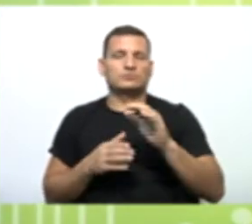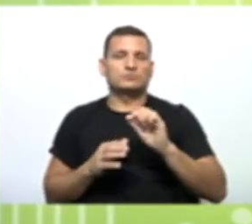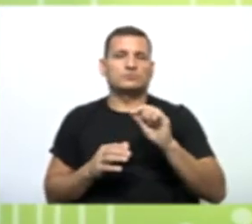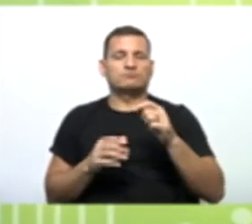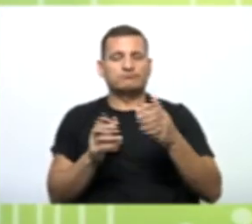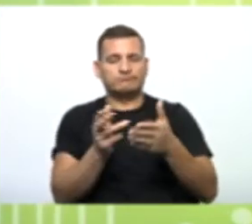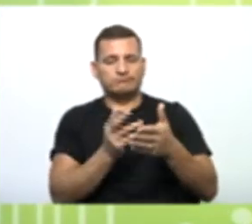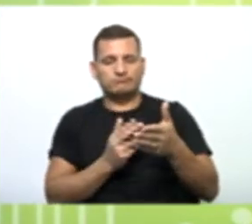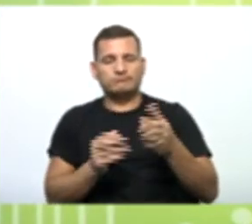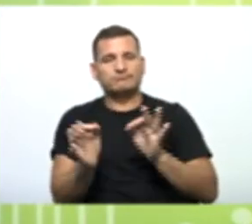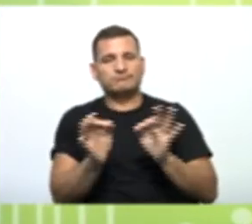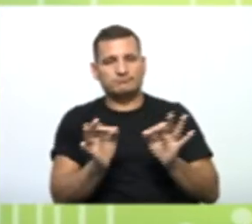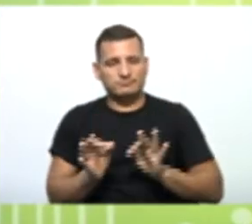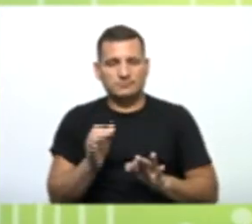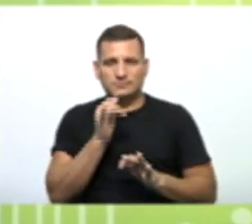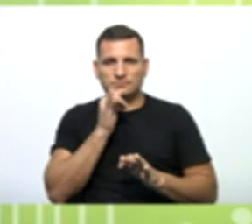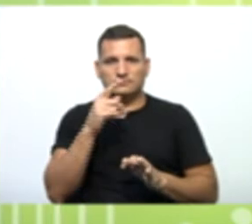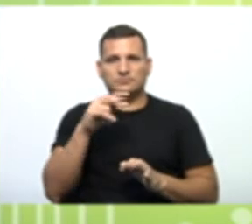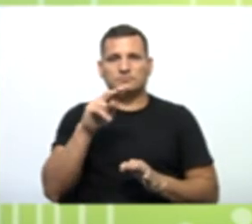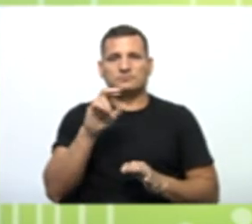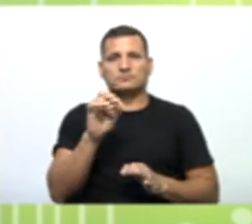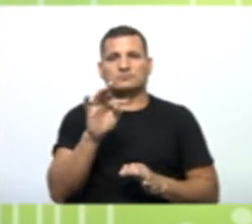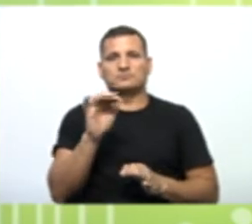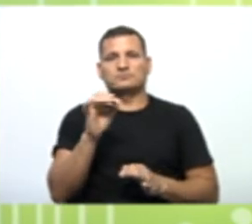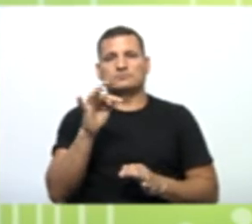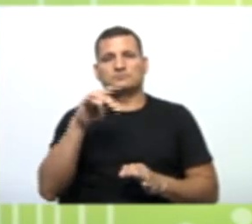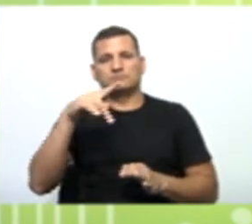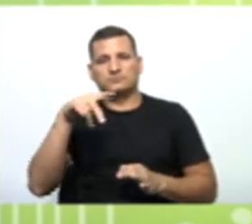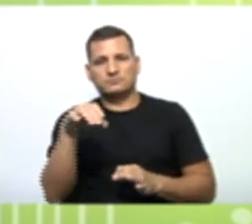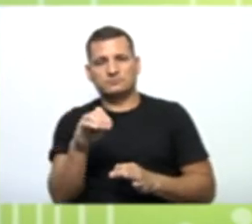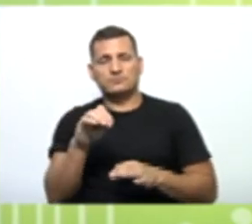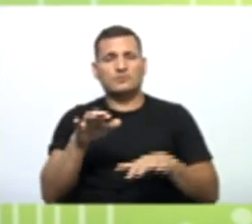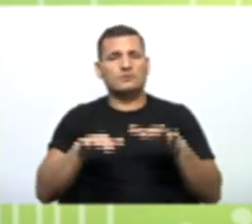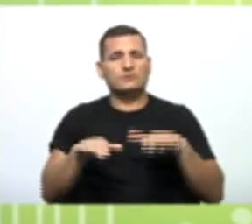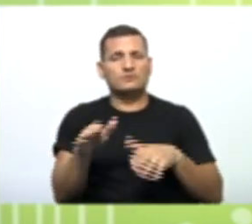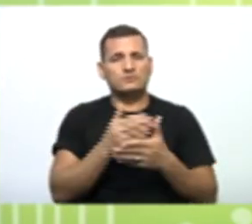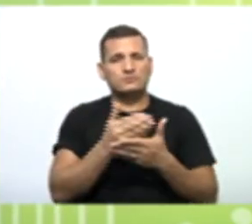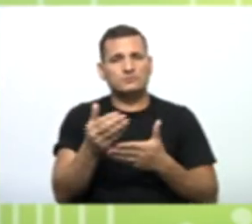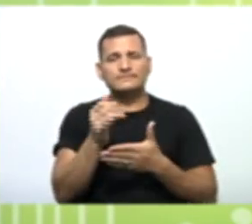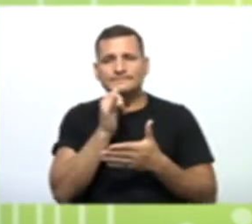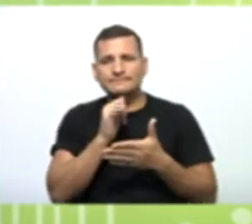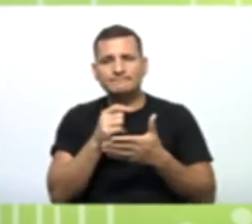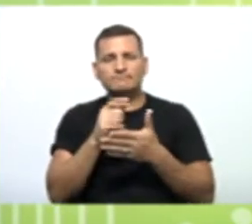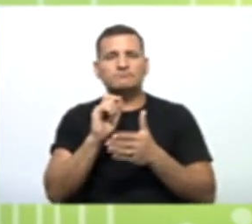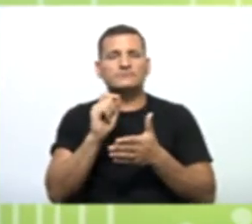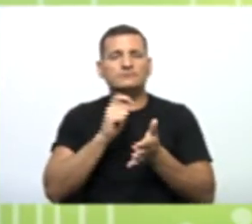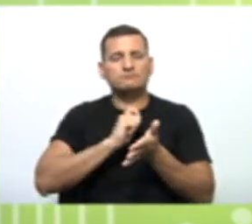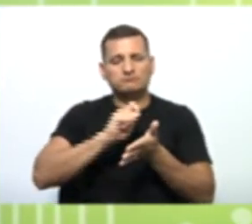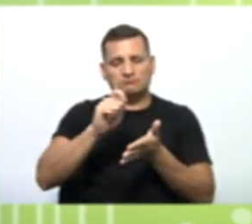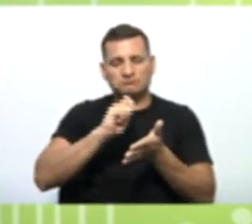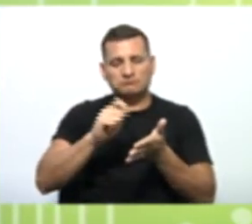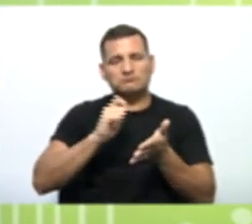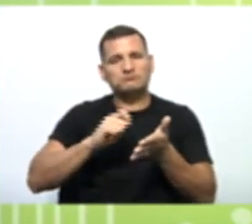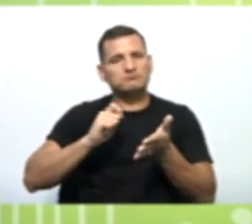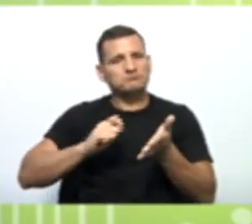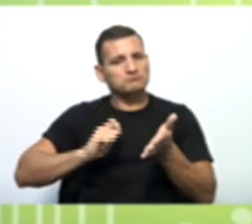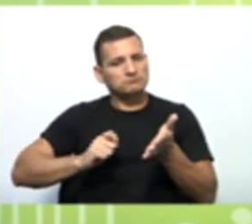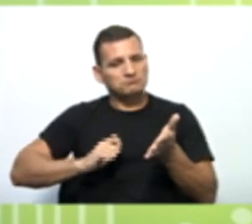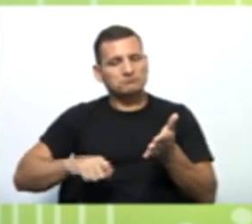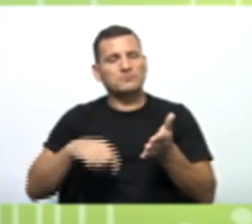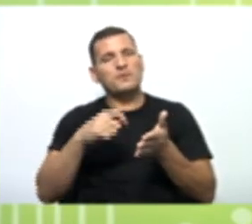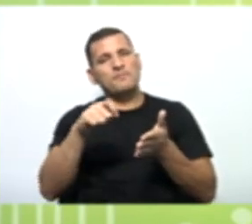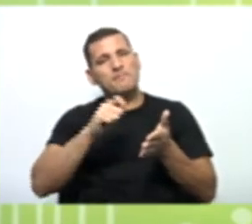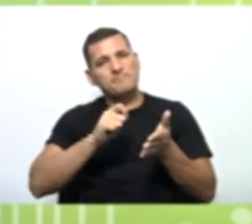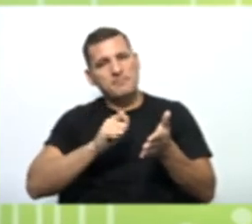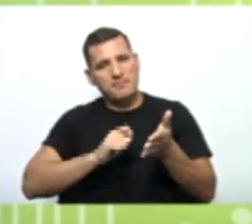correto. Então, assim, muitas vezes você inicia o protótipo com rascunhos, não é isso? Vai lá,